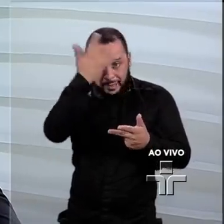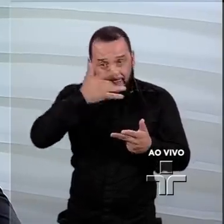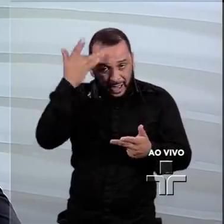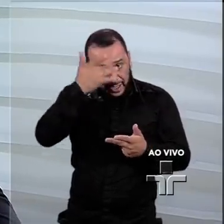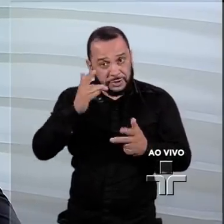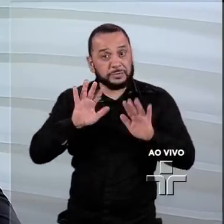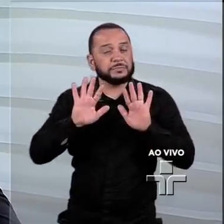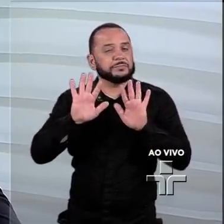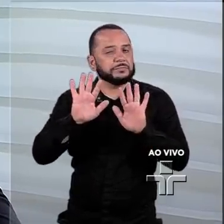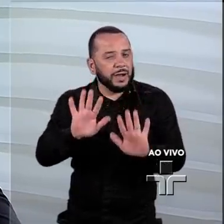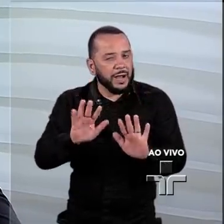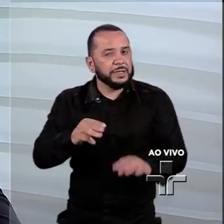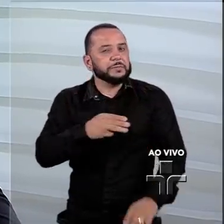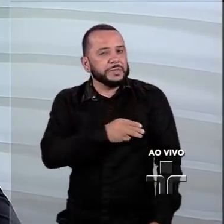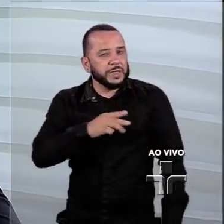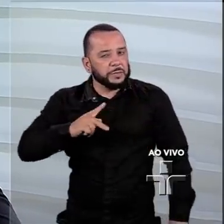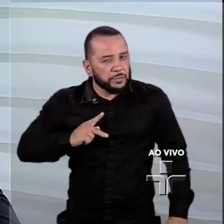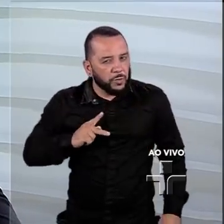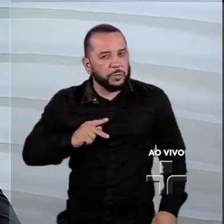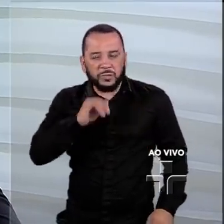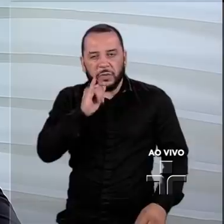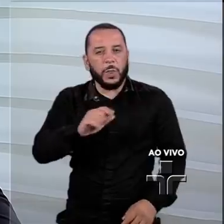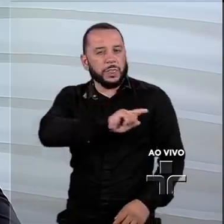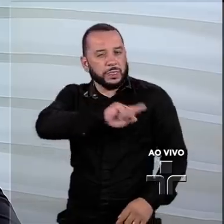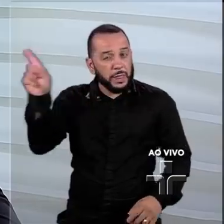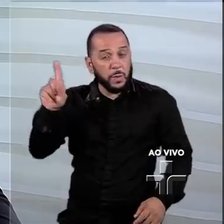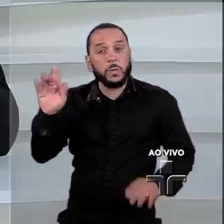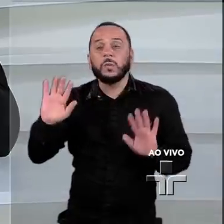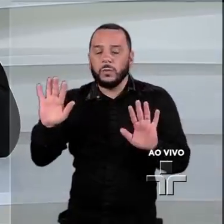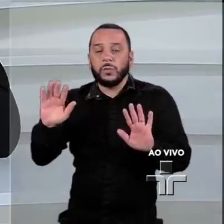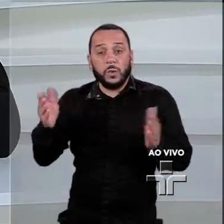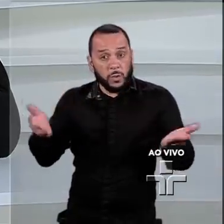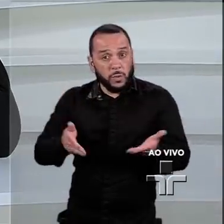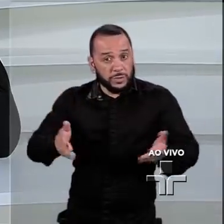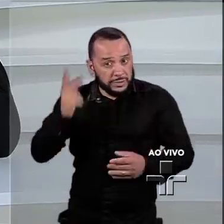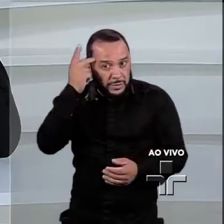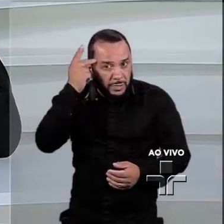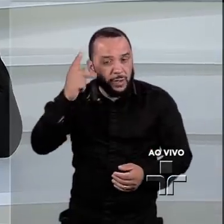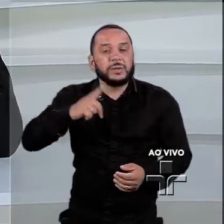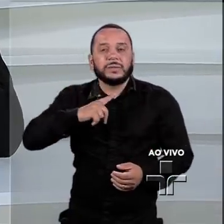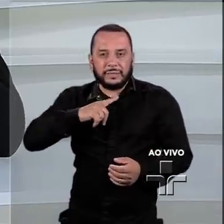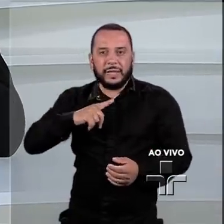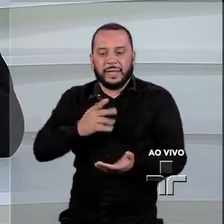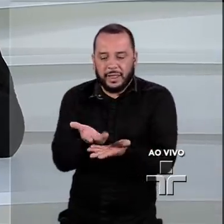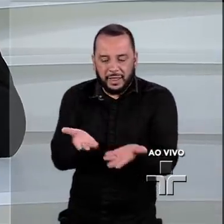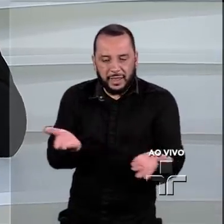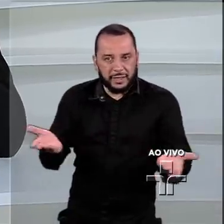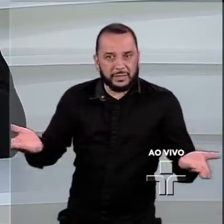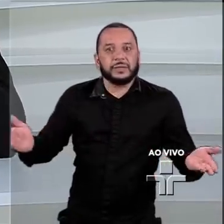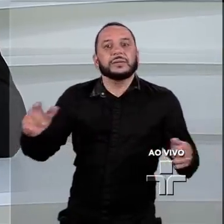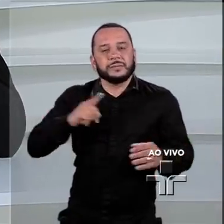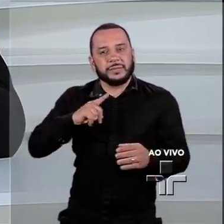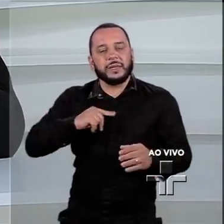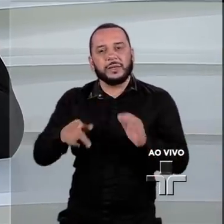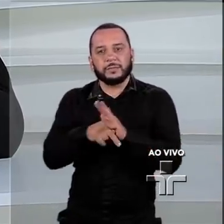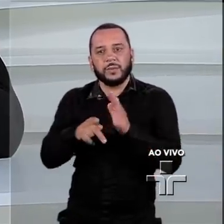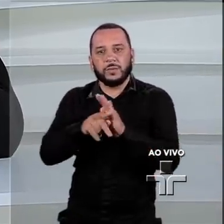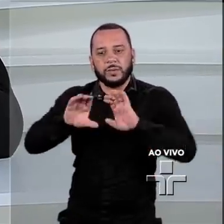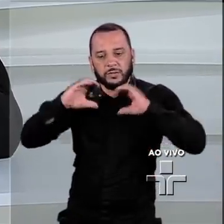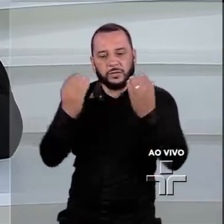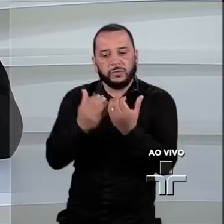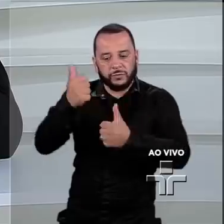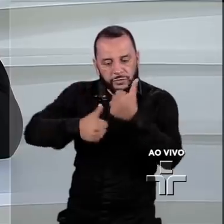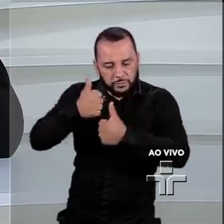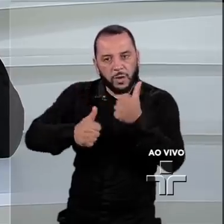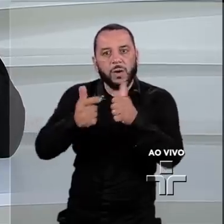não, e aí se arrasta. Hoje em São Paulo você tem, além dessas licitações, tem Pacaembu, Interlagos,